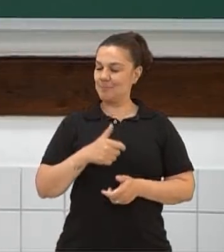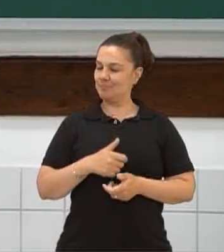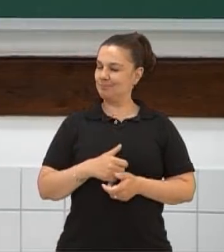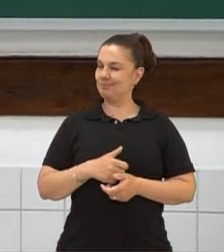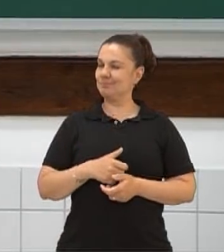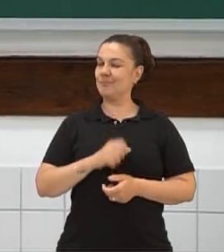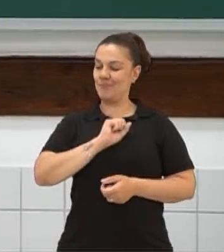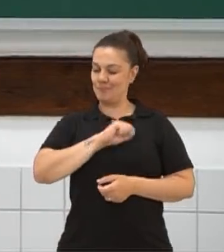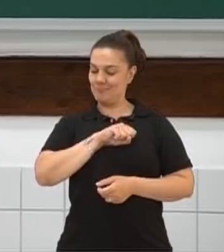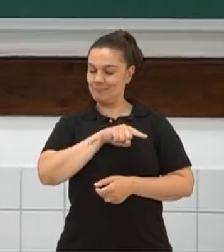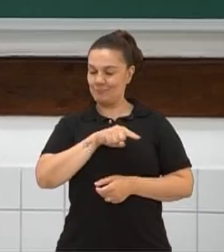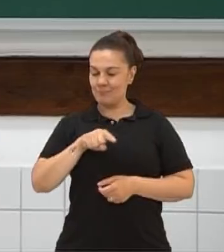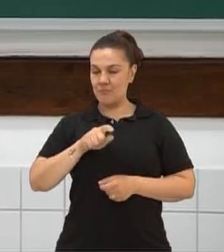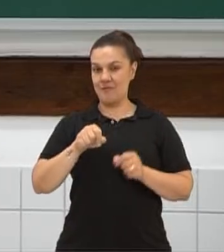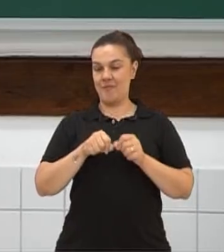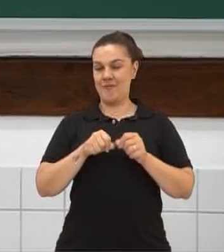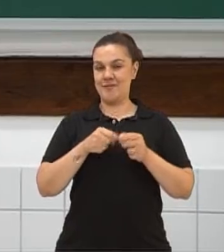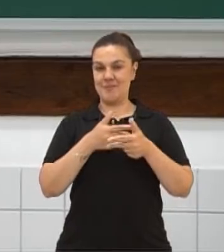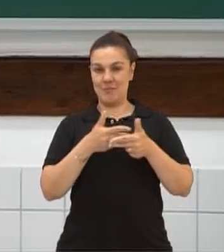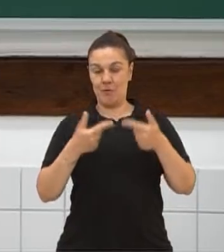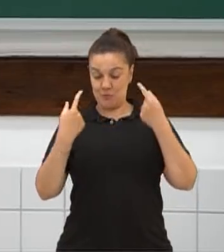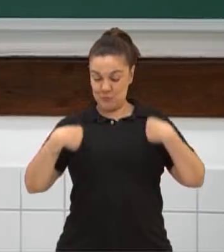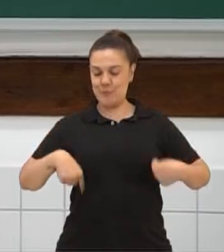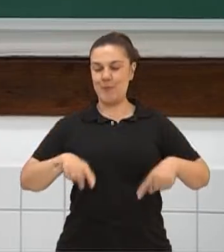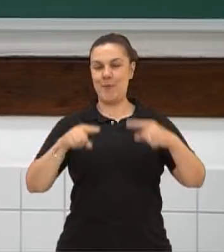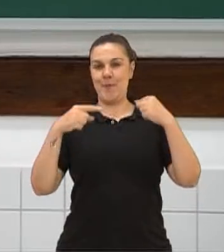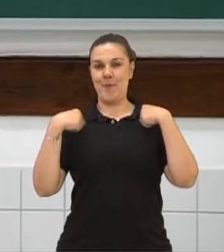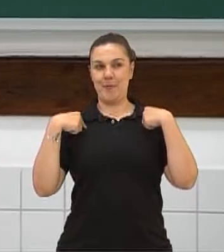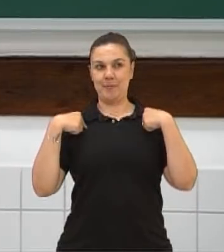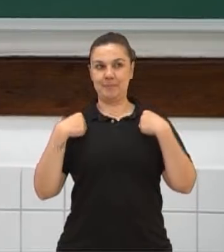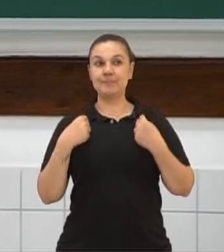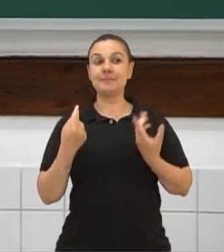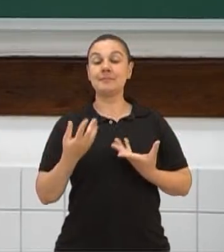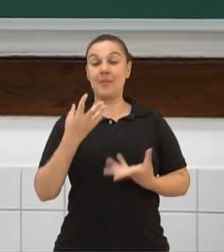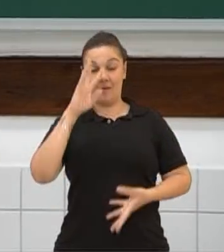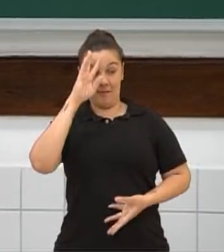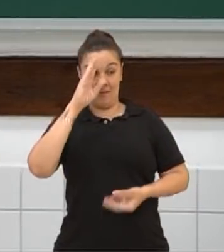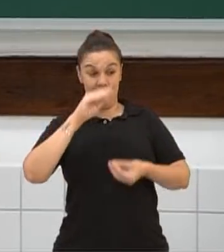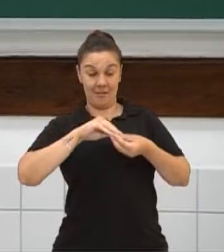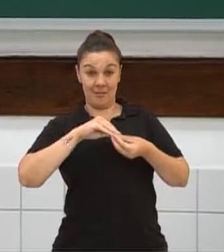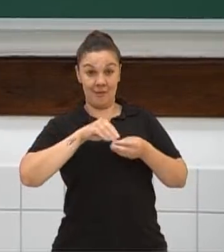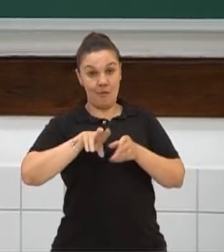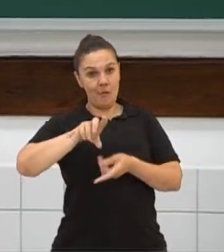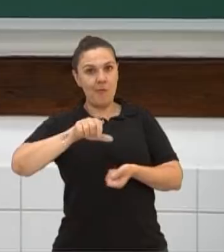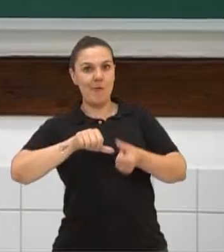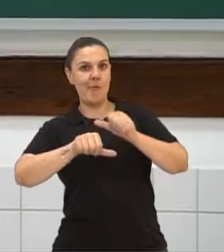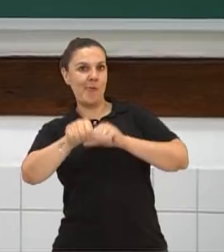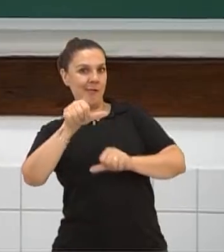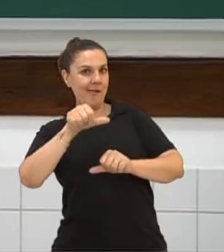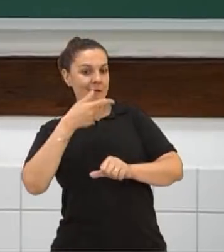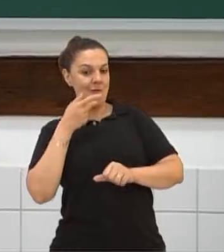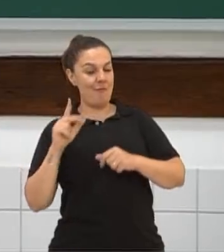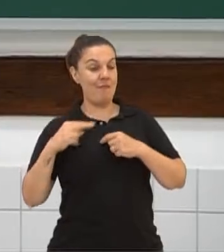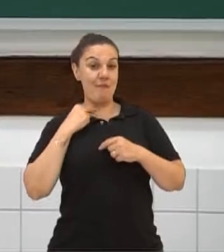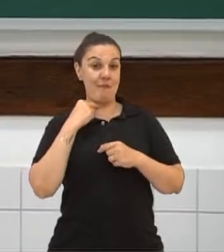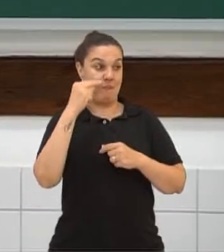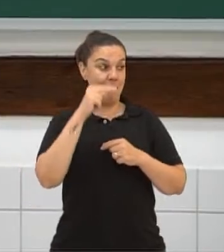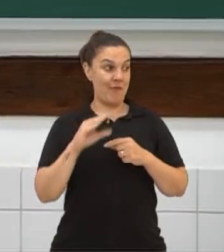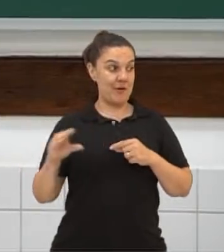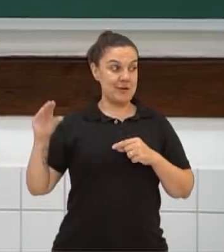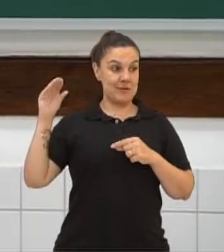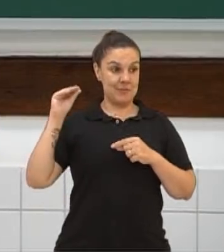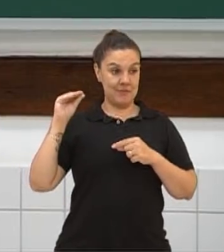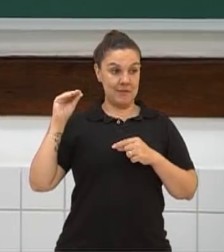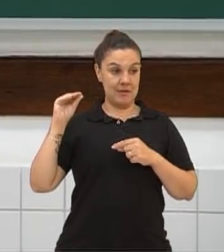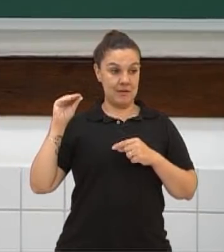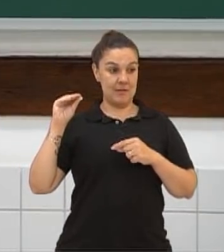ser irônico na maneira de agir com o nosso corpo e dar a entender de que não é exatamente aquilo que eu estou querendo dizer. Então, quando